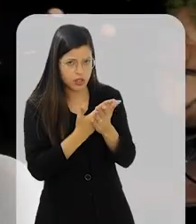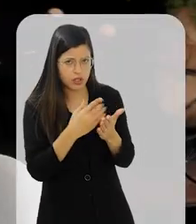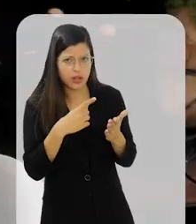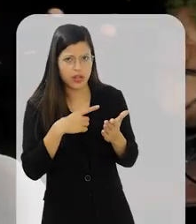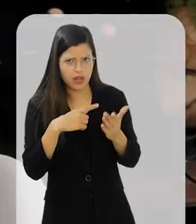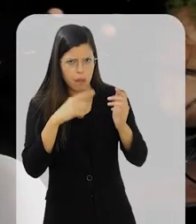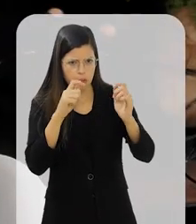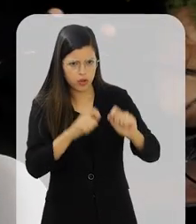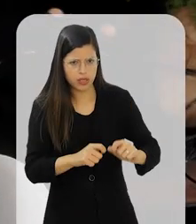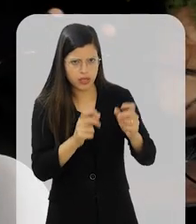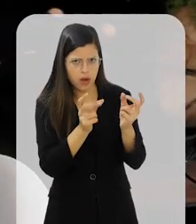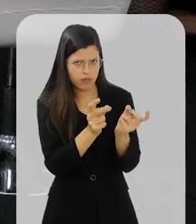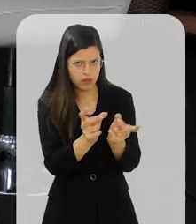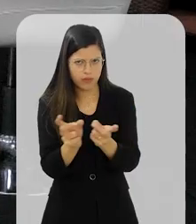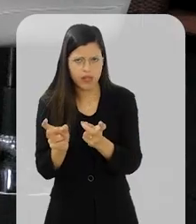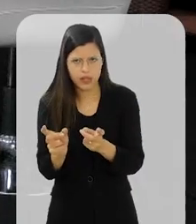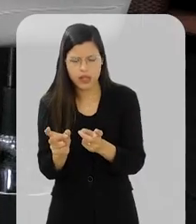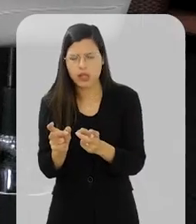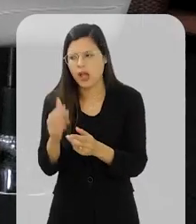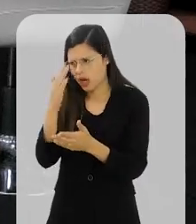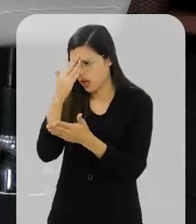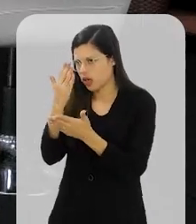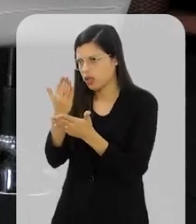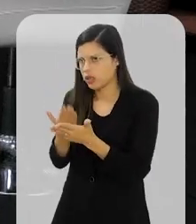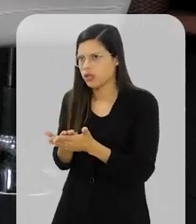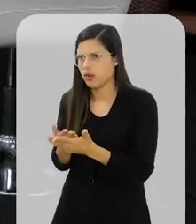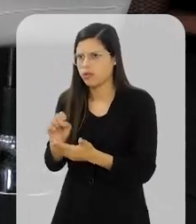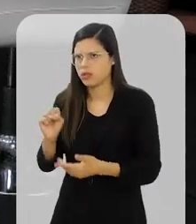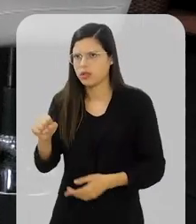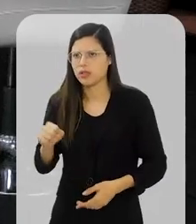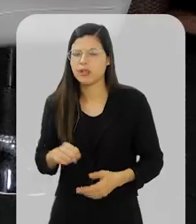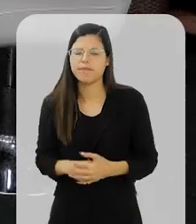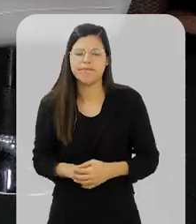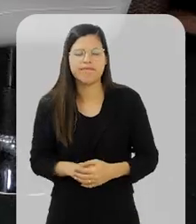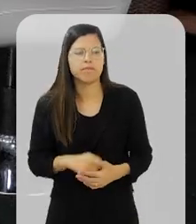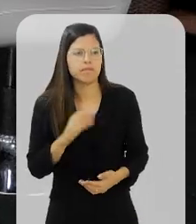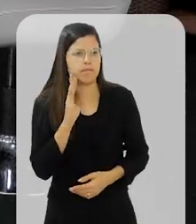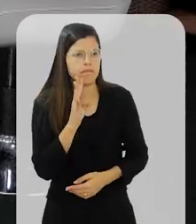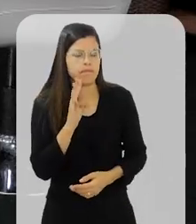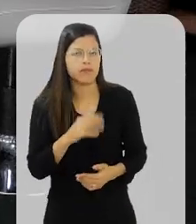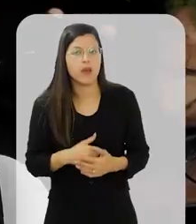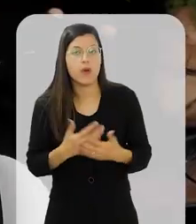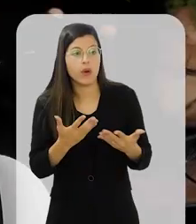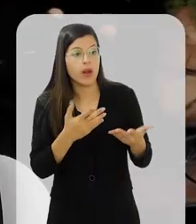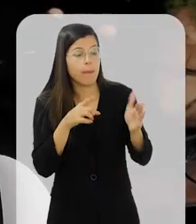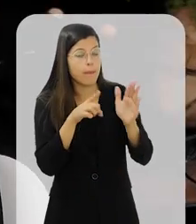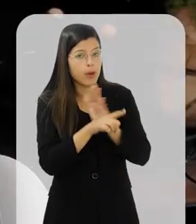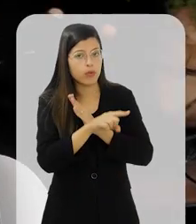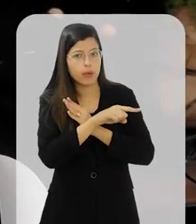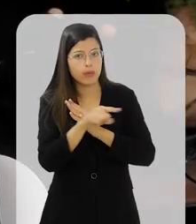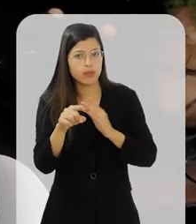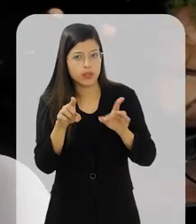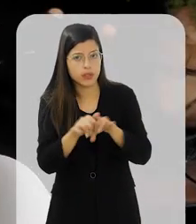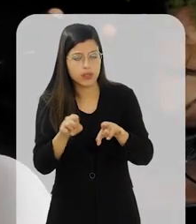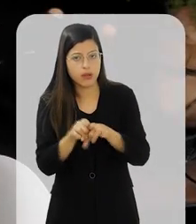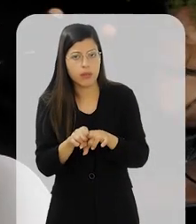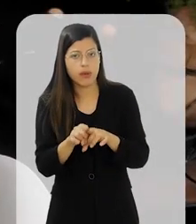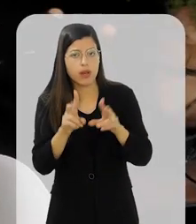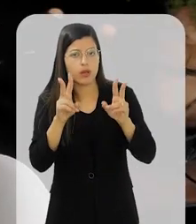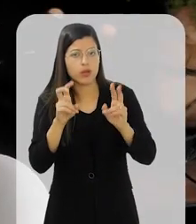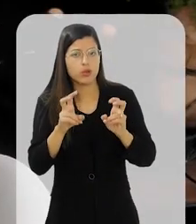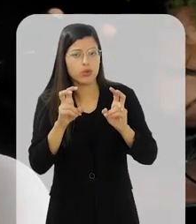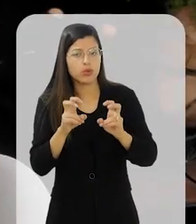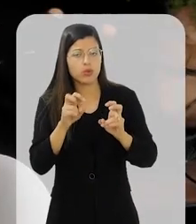potencial mercadológico? Sim. Acreditamos. Bastante. Sim. Que bacana. Eu queria perguntar para vocês também